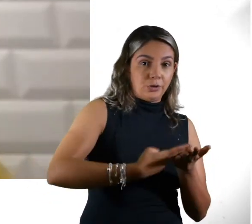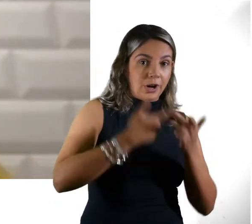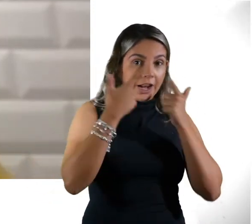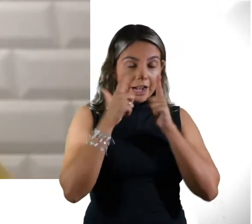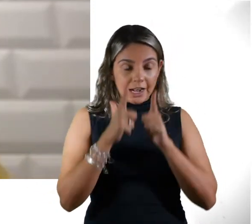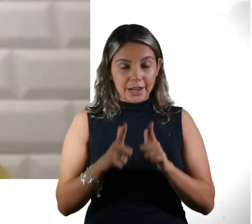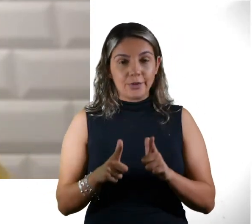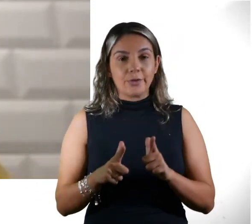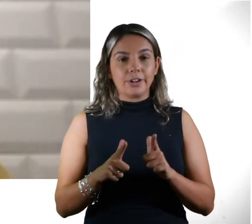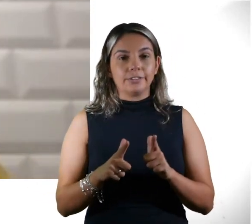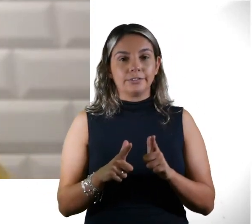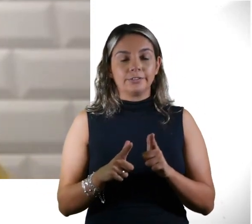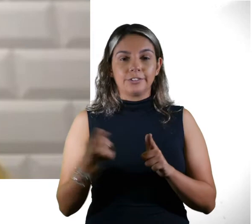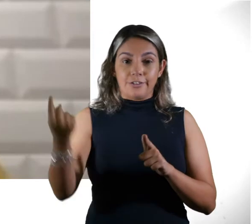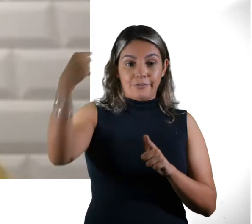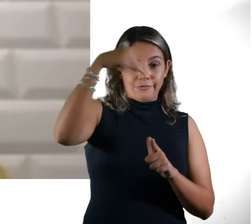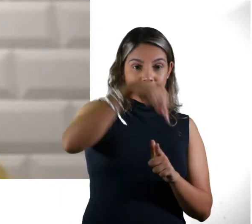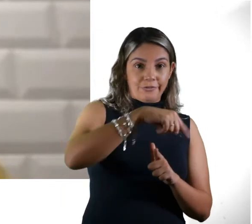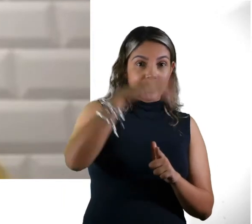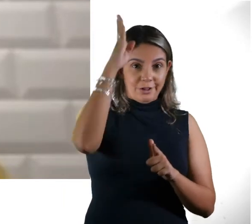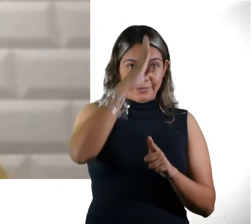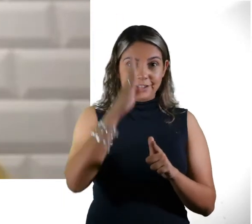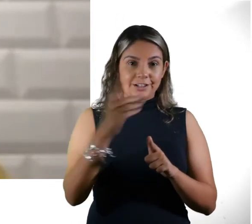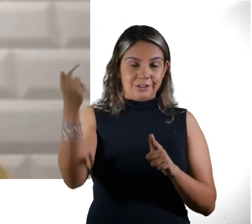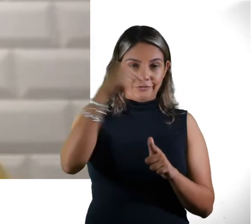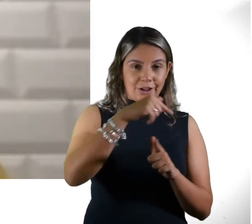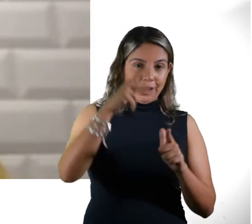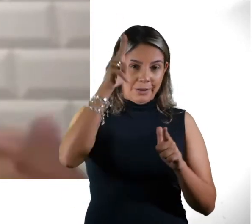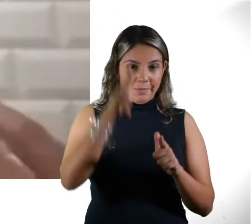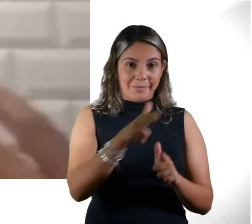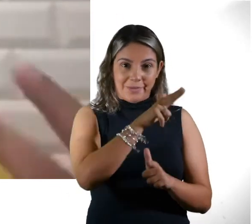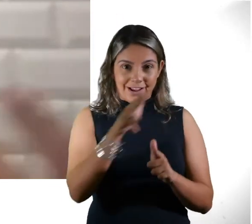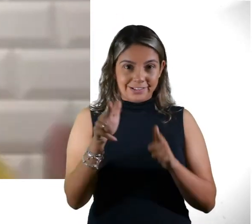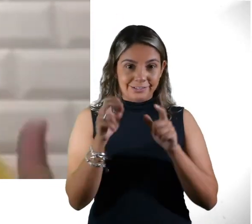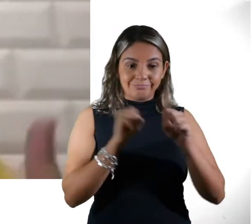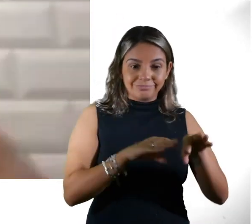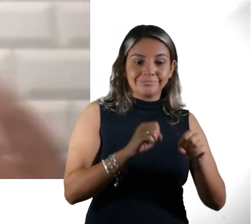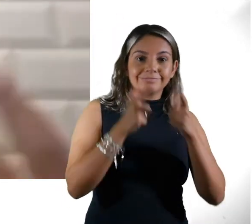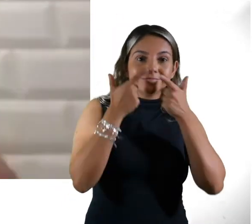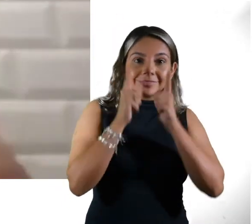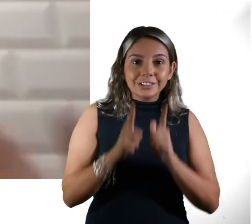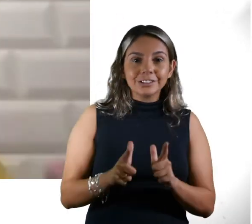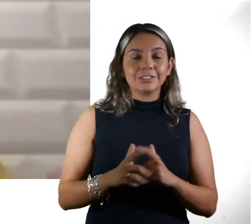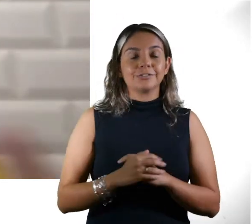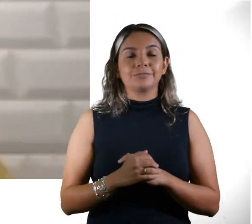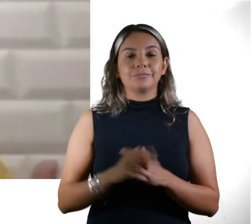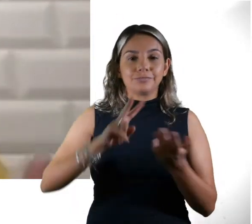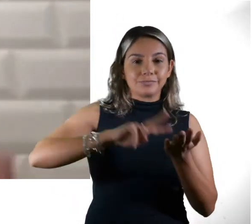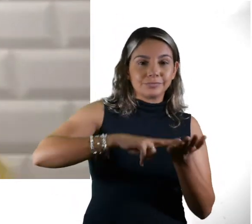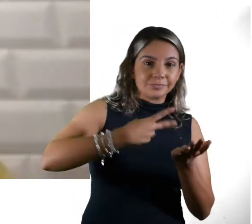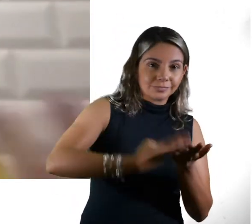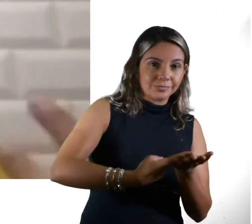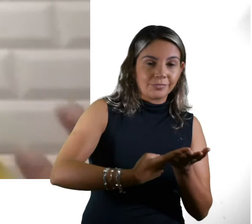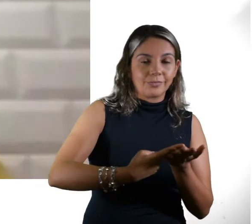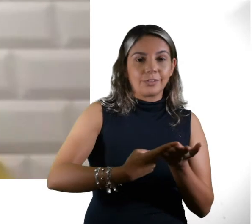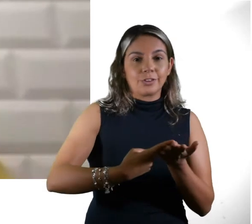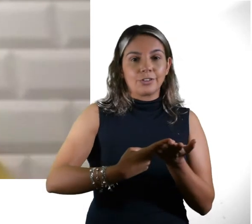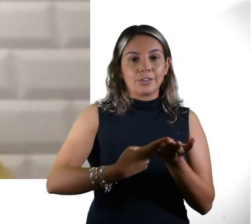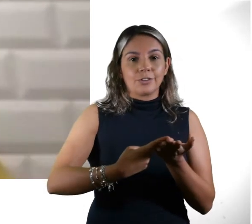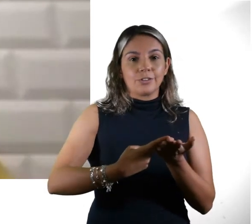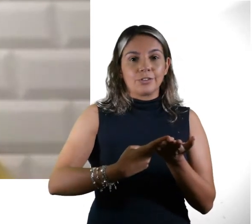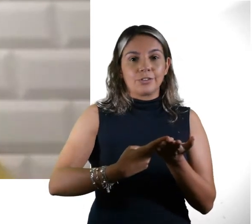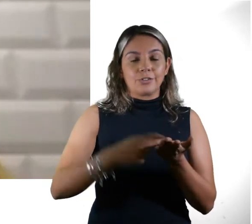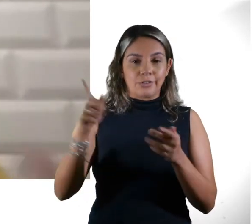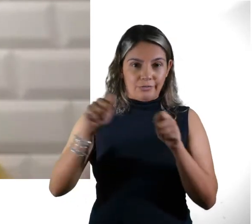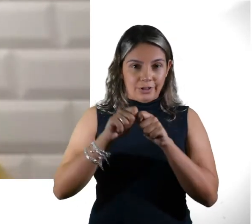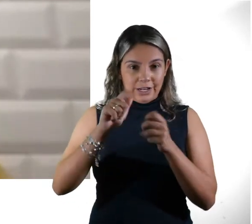como tradutor, como língua. E mais do que um tradutor de línguas, é um tradutor de mundos, de